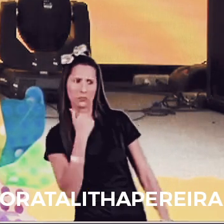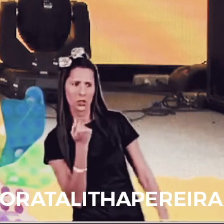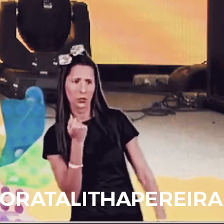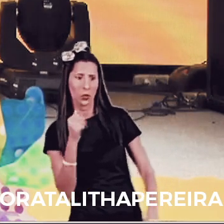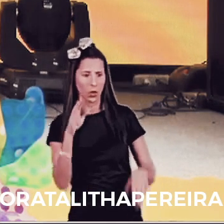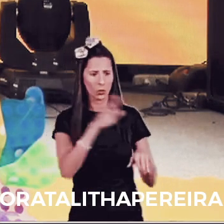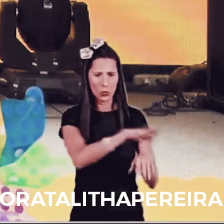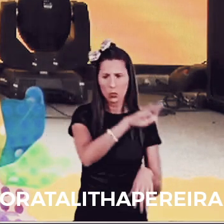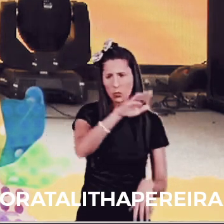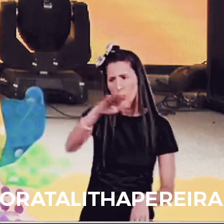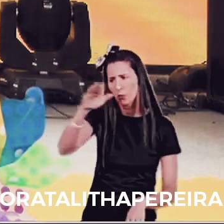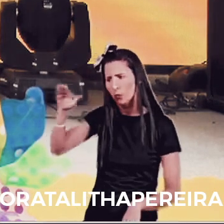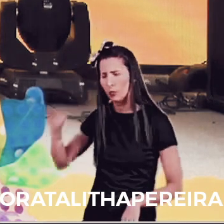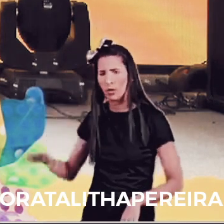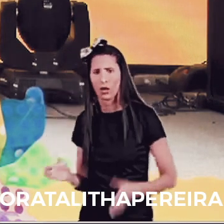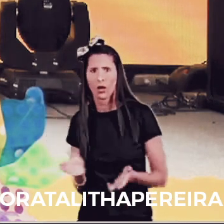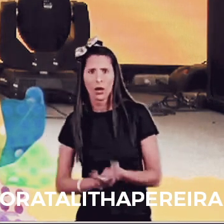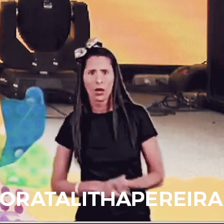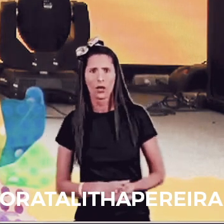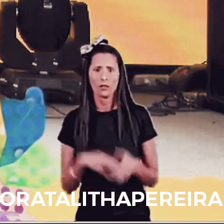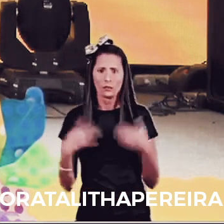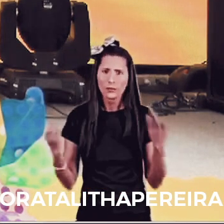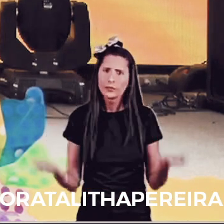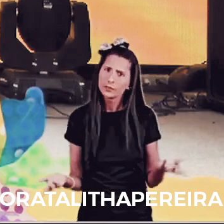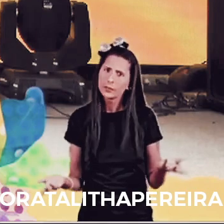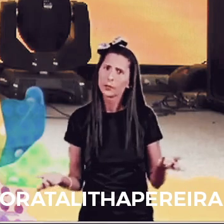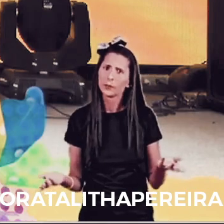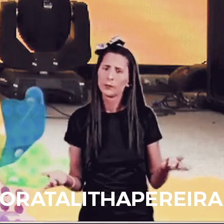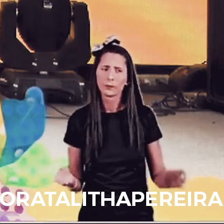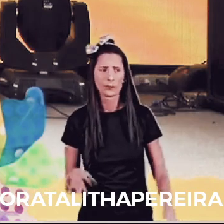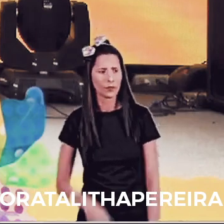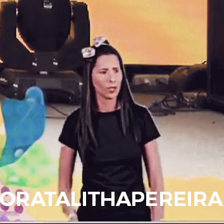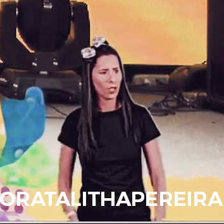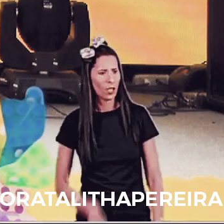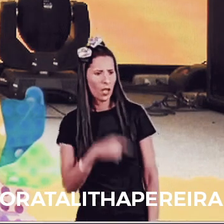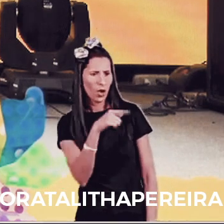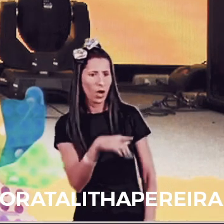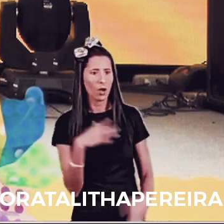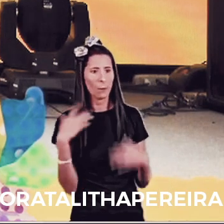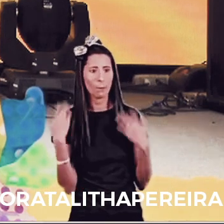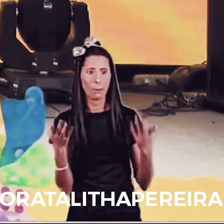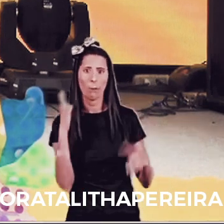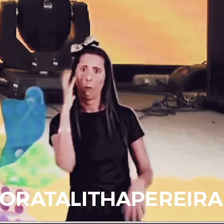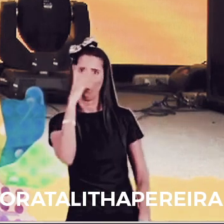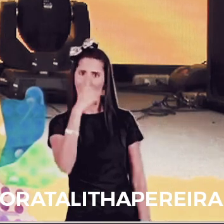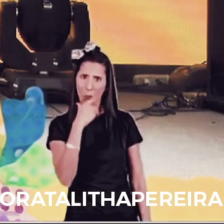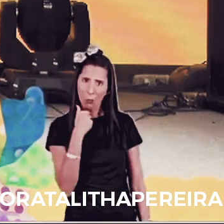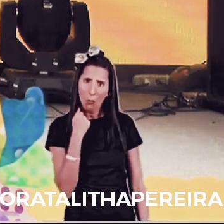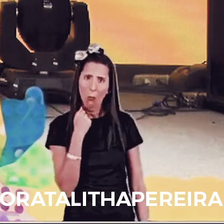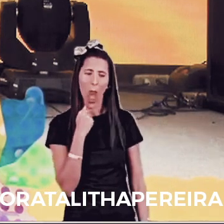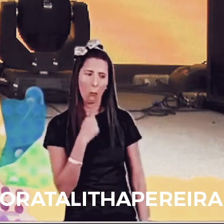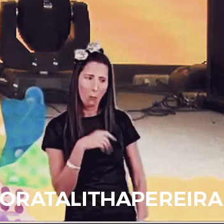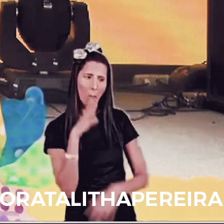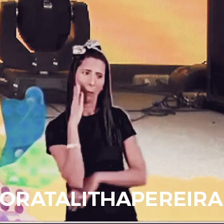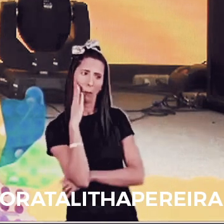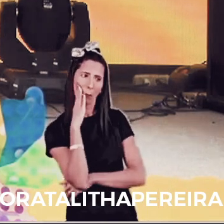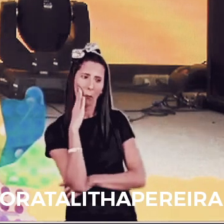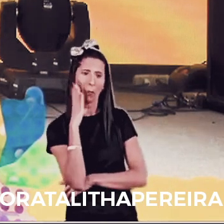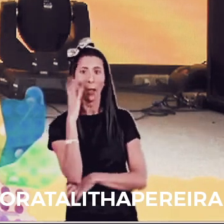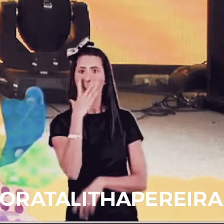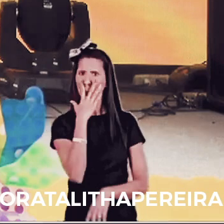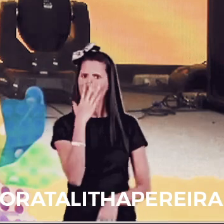fez, caramba, realmente, olha para aí os filhos de Jessé como são. Parece um rei. Deus